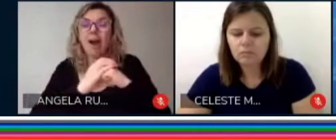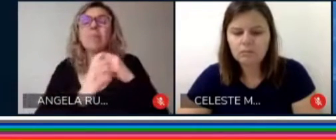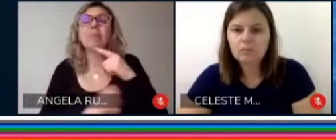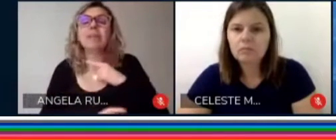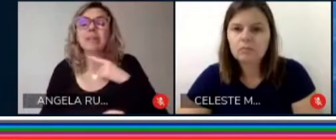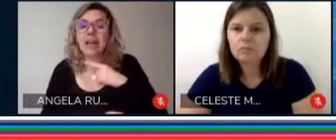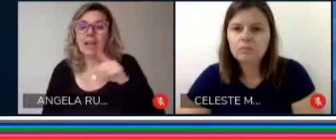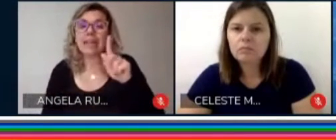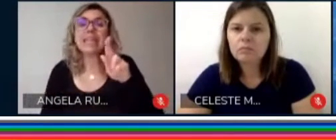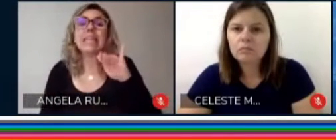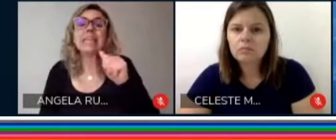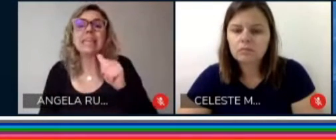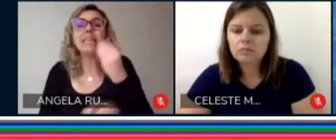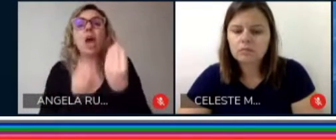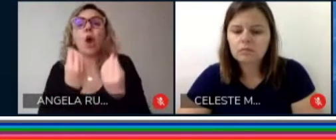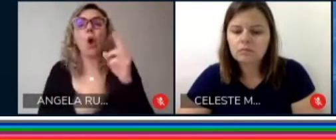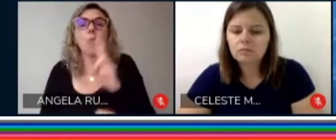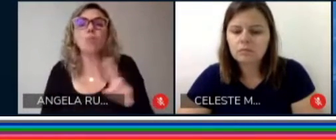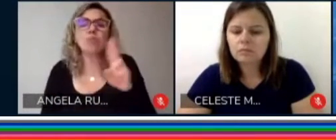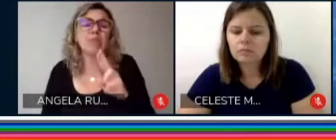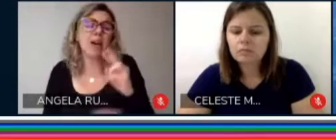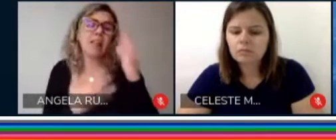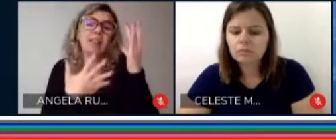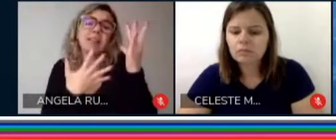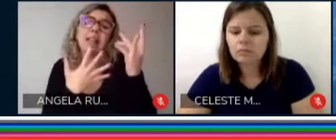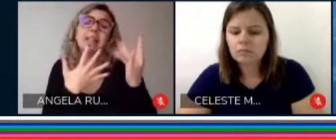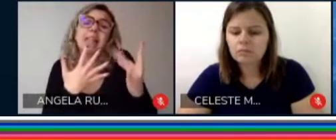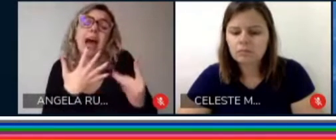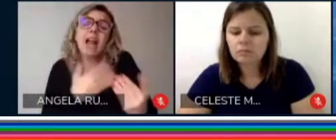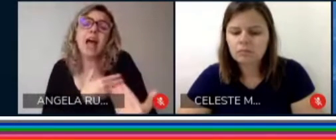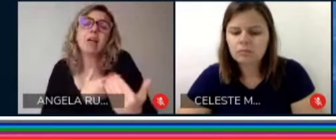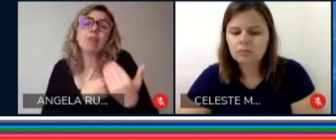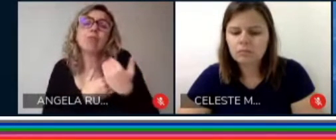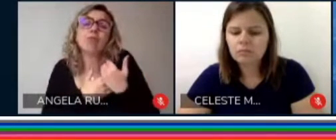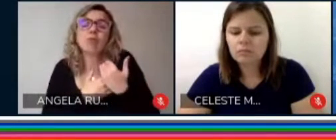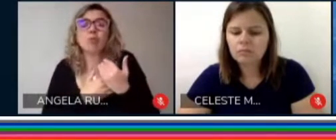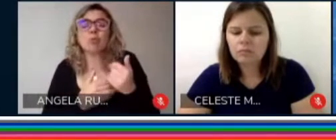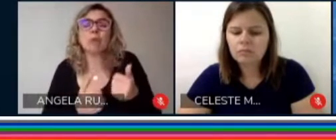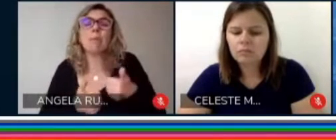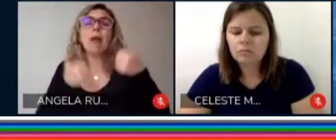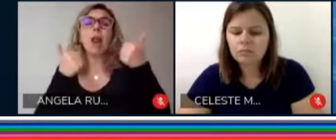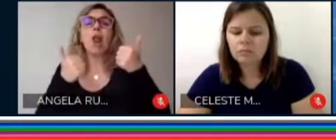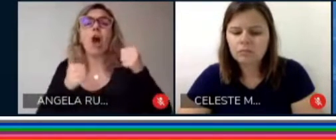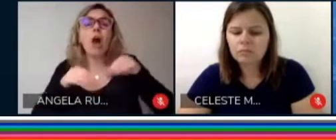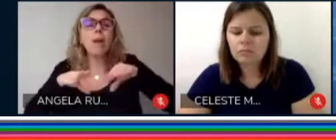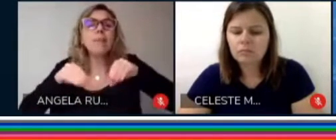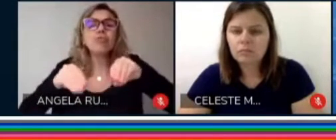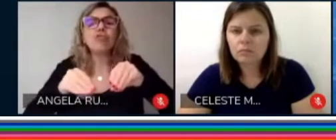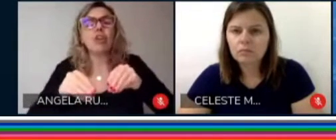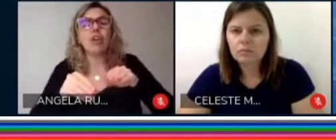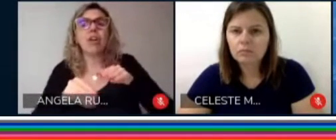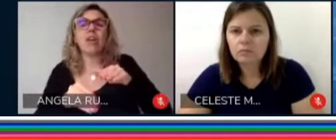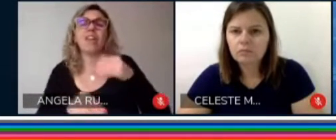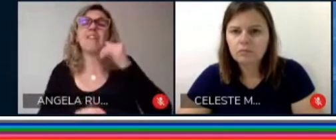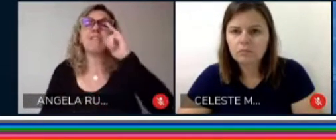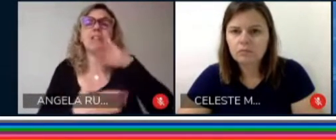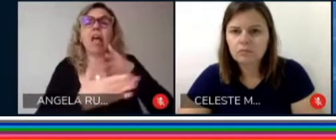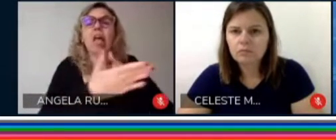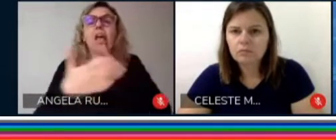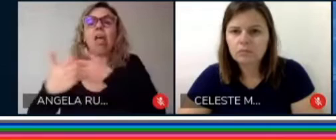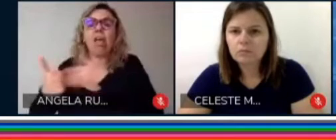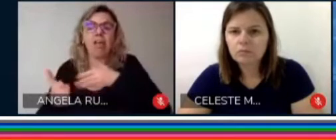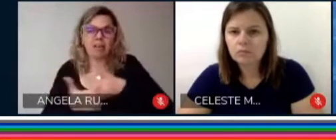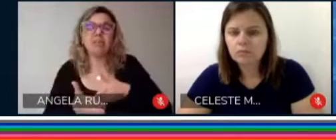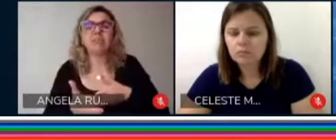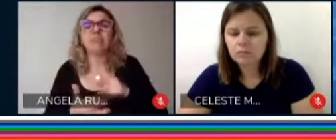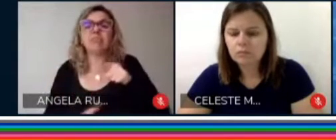para a utilização, né, que são só detalhes que nos permitem fazer uma navegação mais plena, sem ter empecilhos de